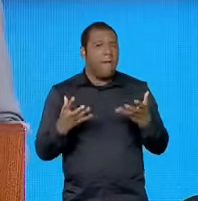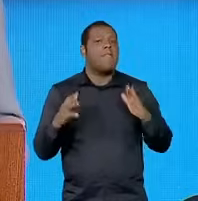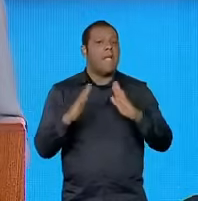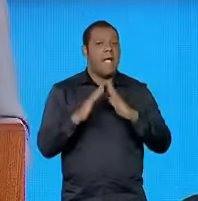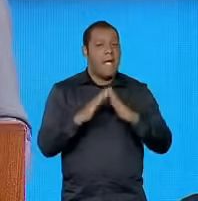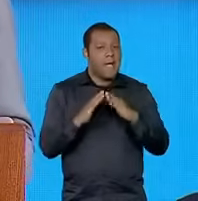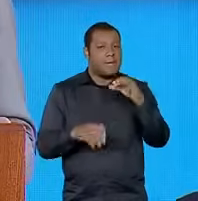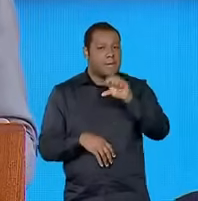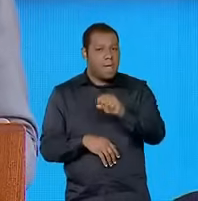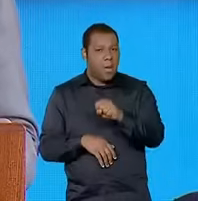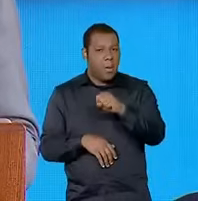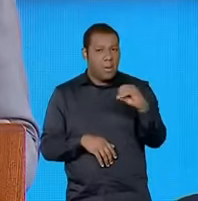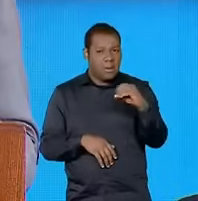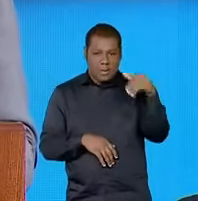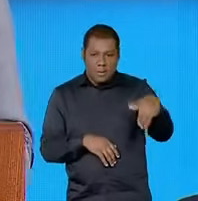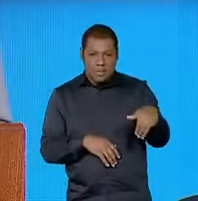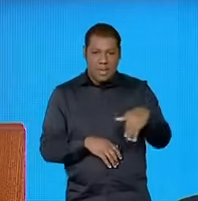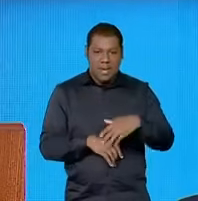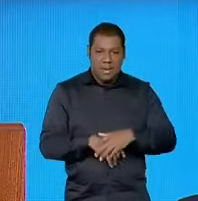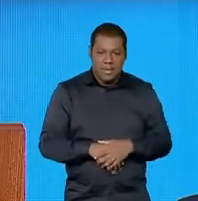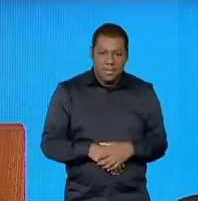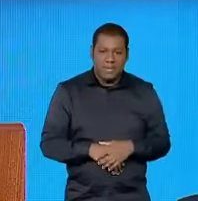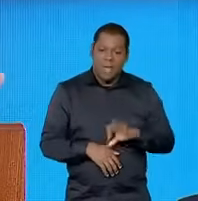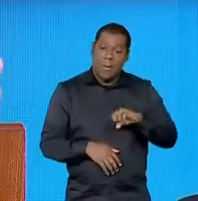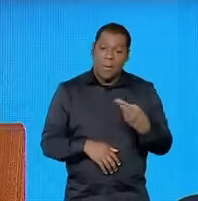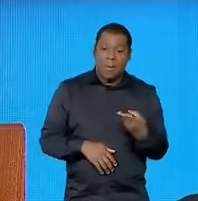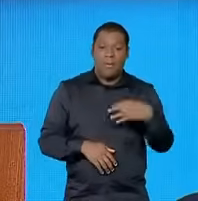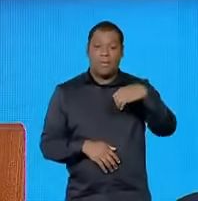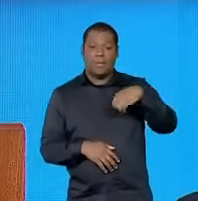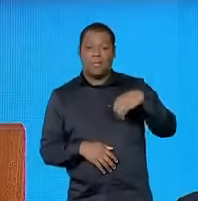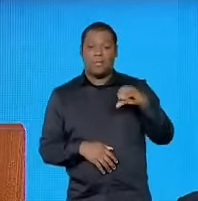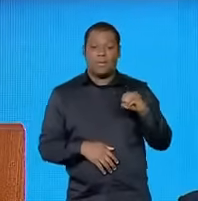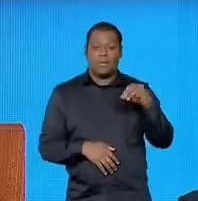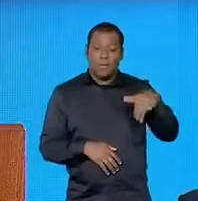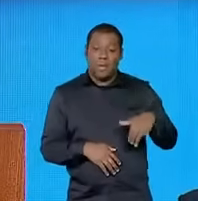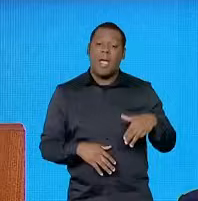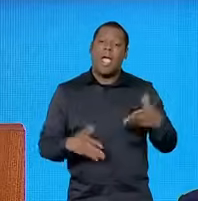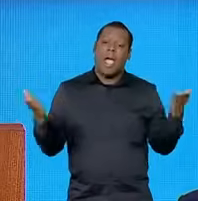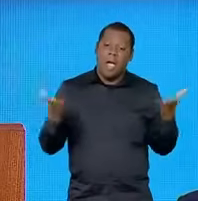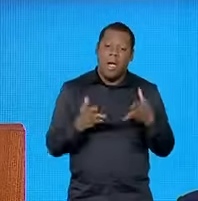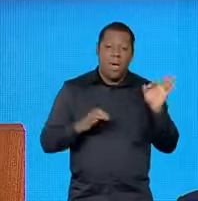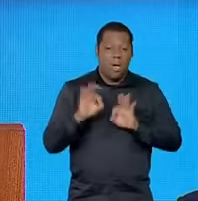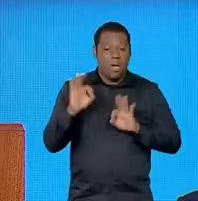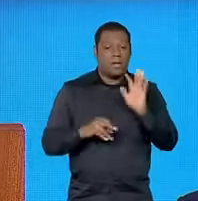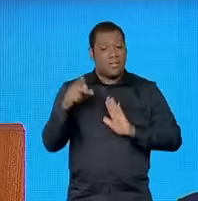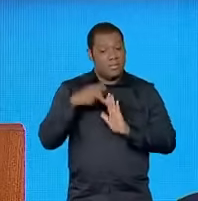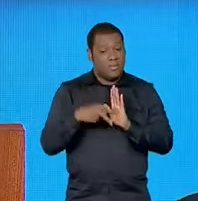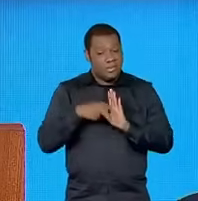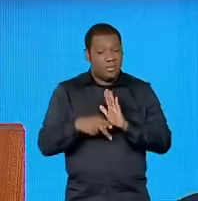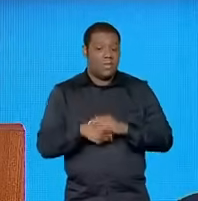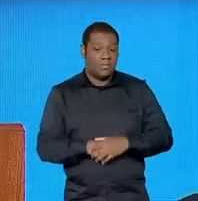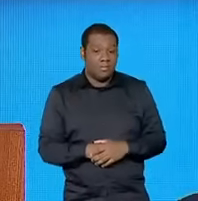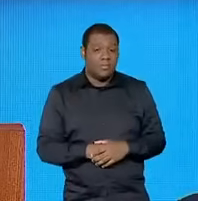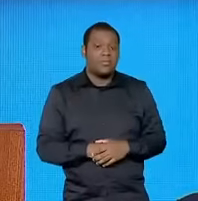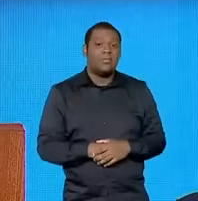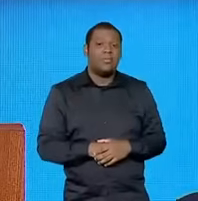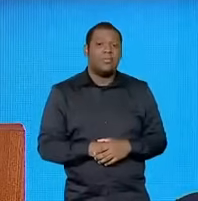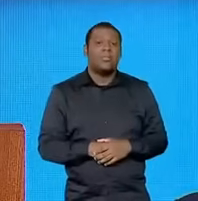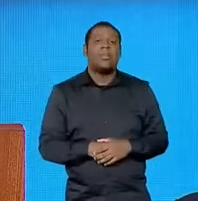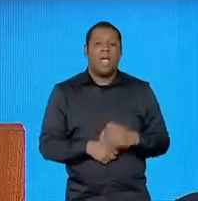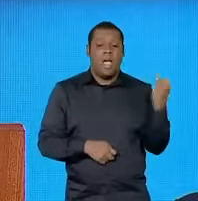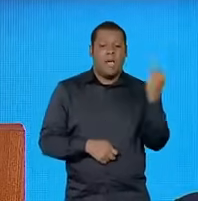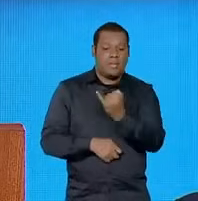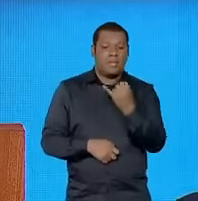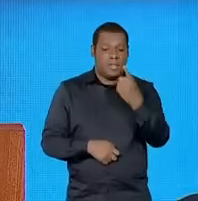de 90. Sabe? Nós vamos fazer agora um projeto para atender essa gente. E também já falei para o Rui